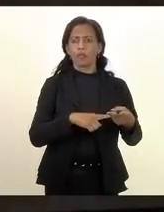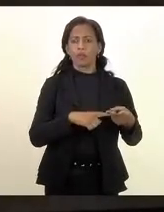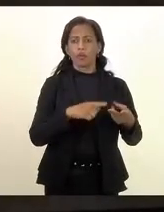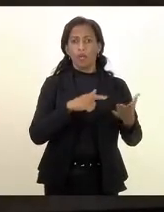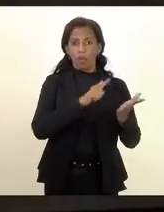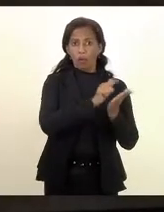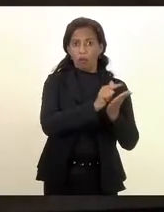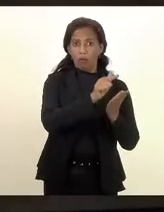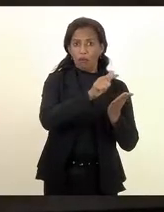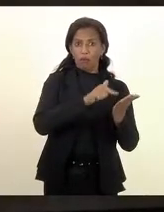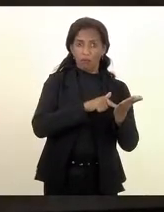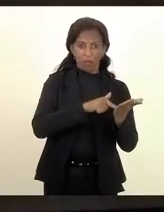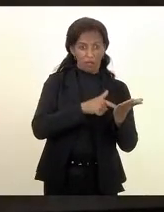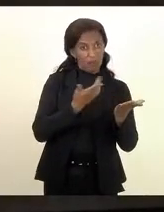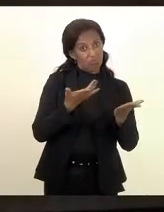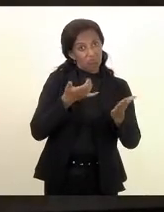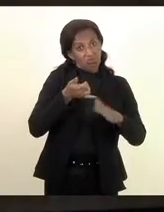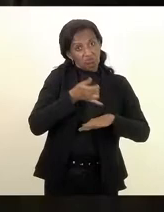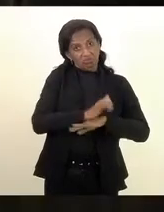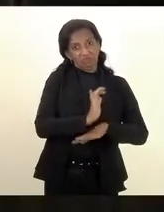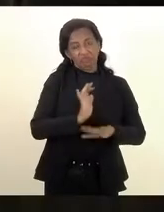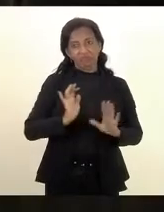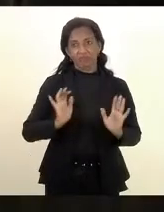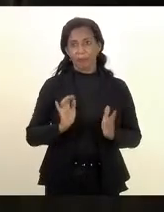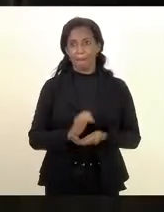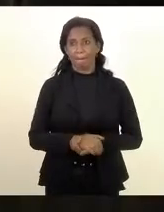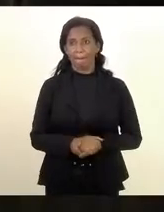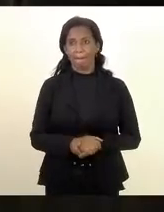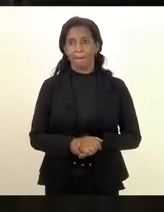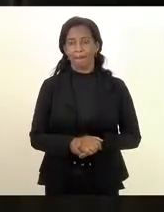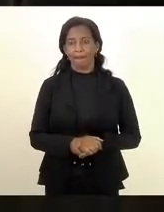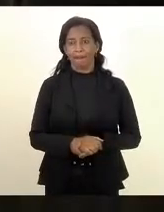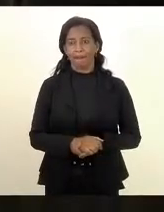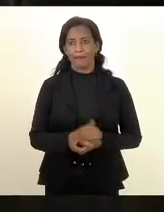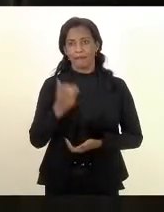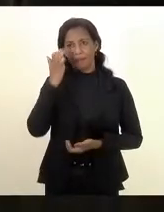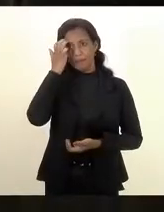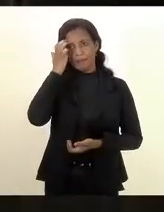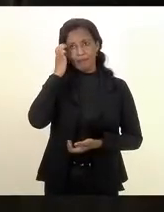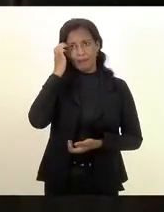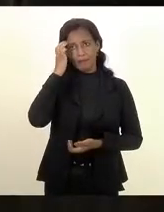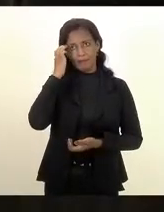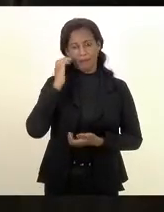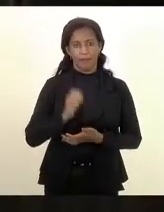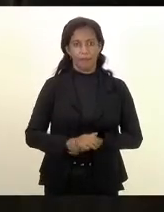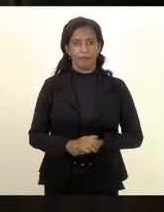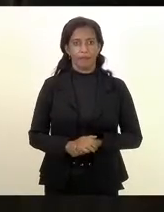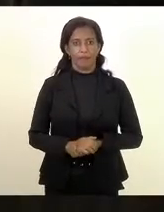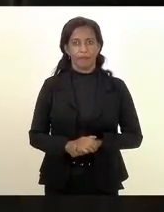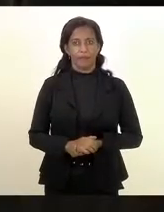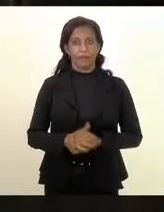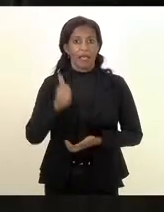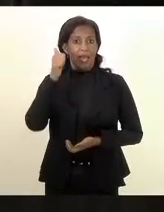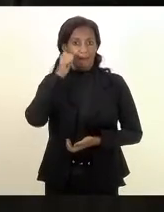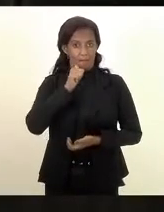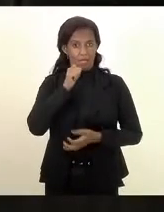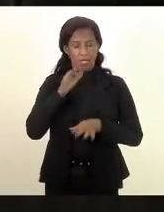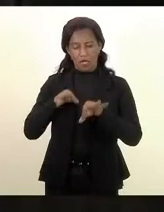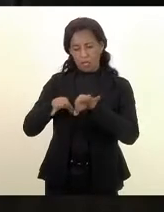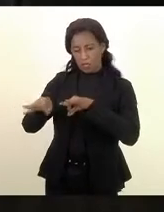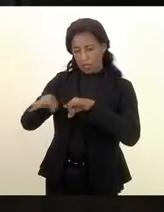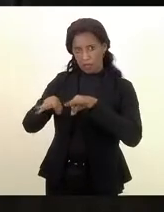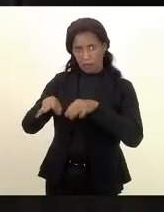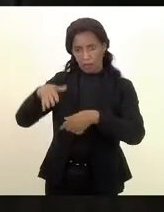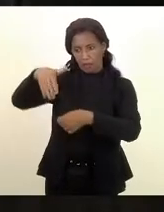na pauta não sei se me engano deixa a menina que faz a pauta que me deu então eu estou